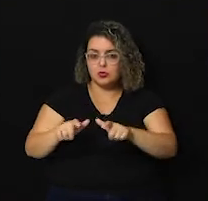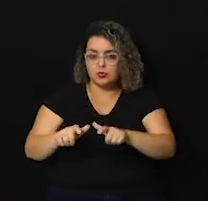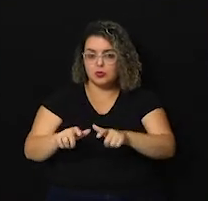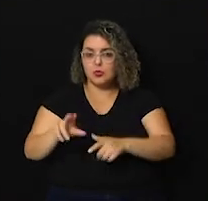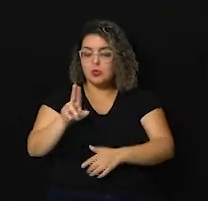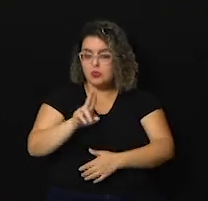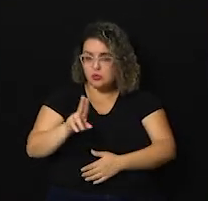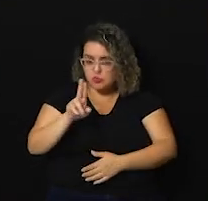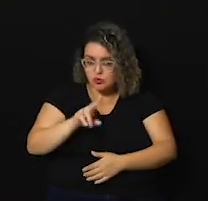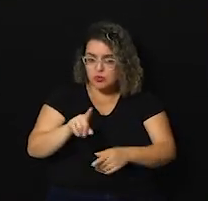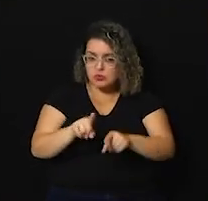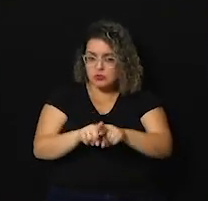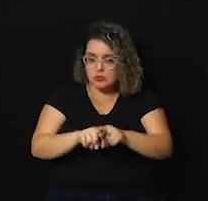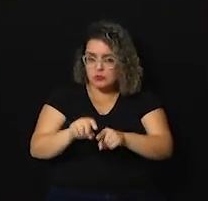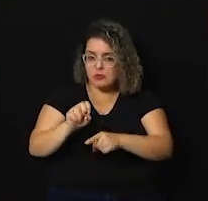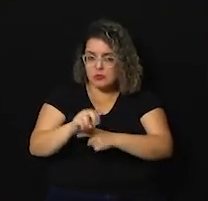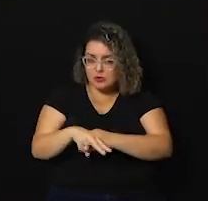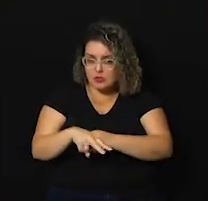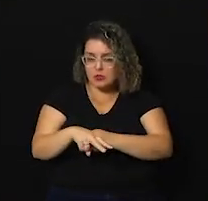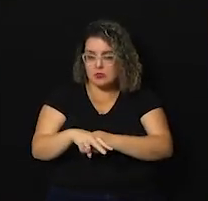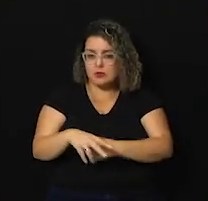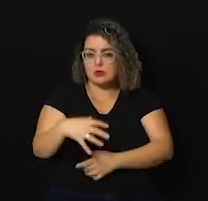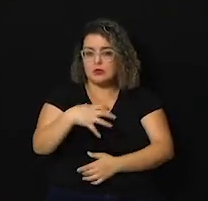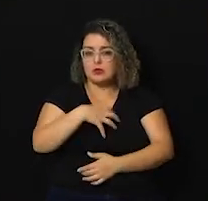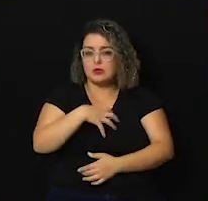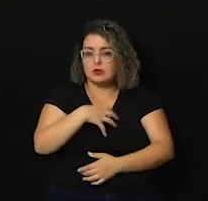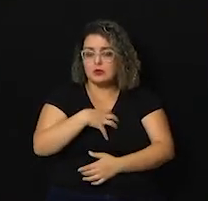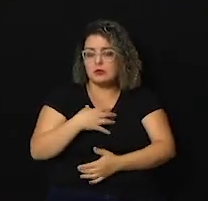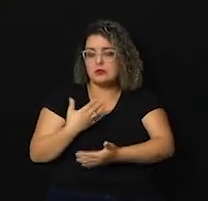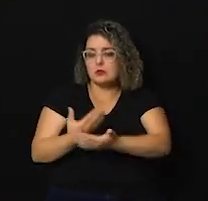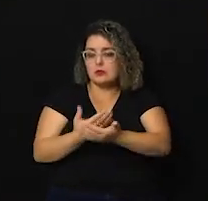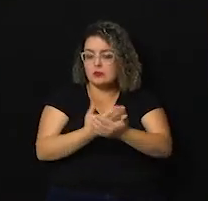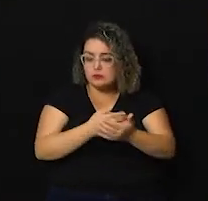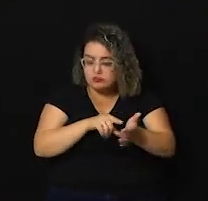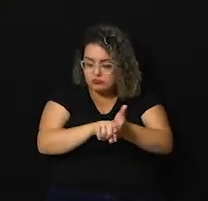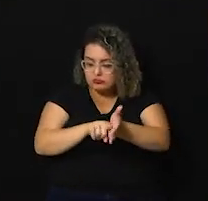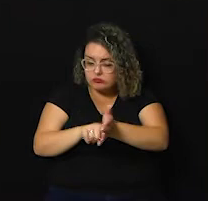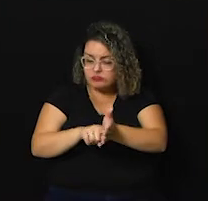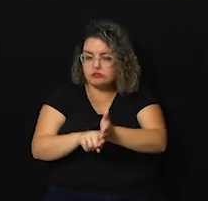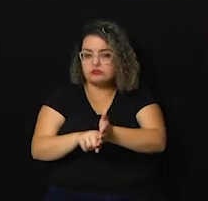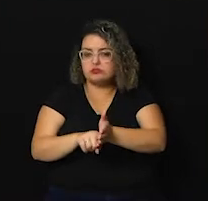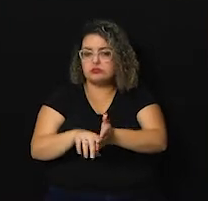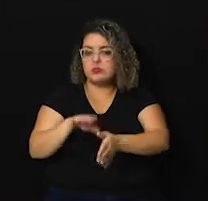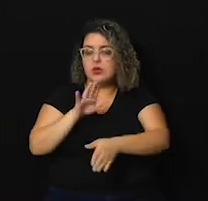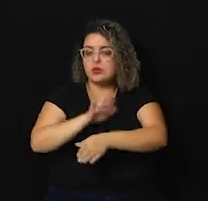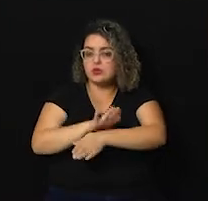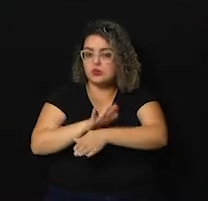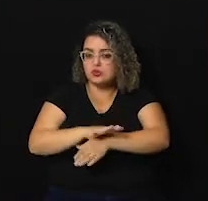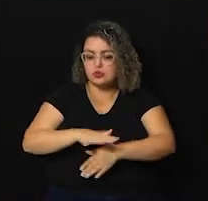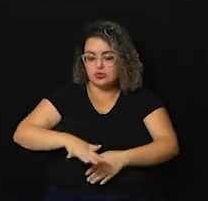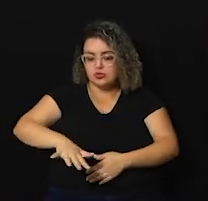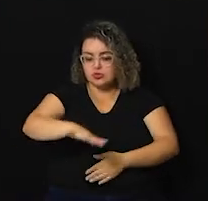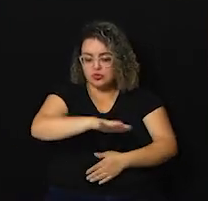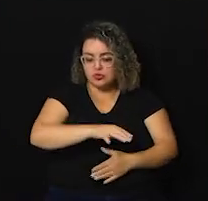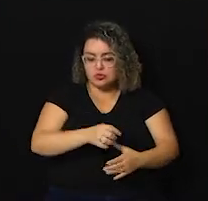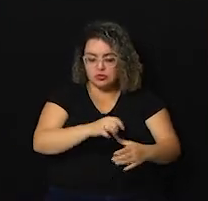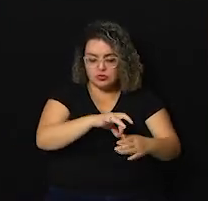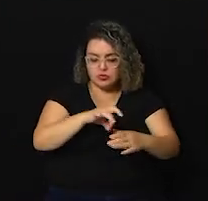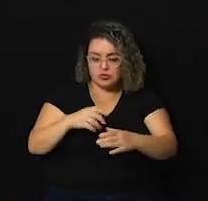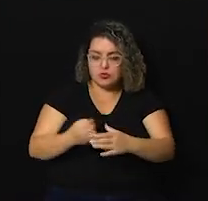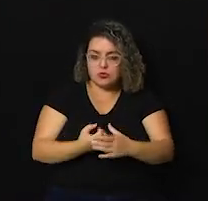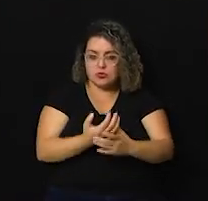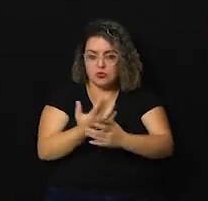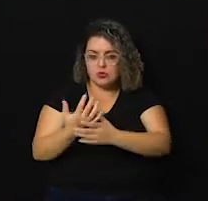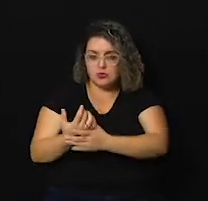usa agrotóxico também. Na Bahia está sendo feito um estudo, por exemplo, de recuperar uma série de plantas